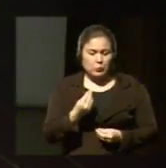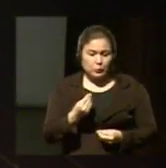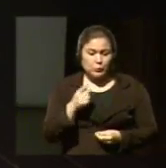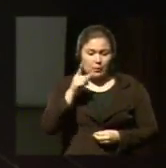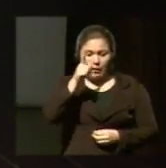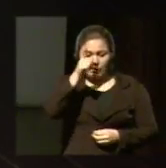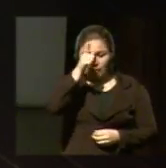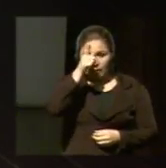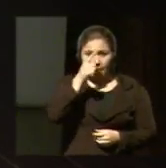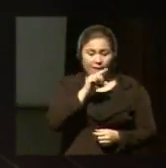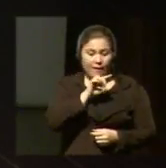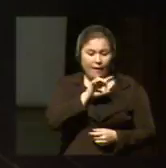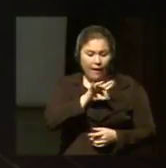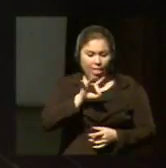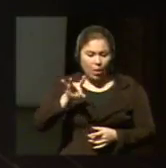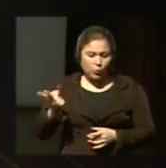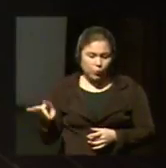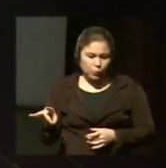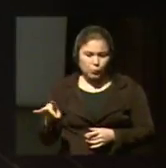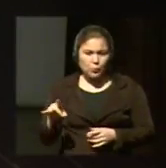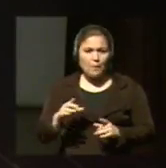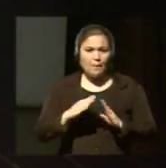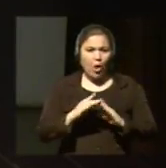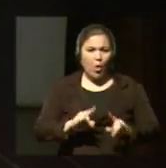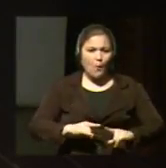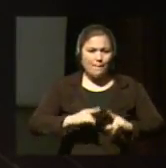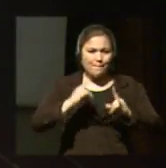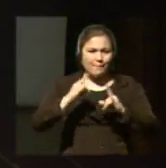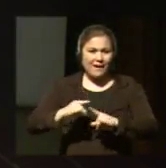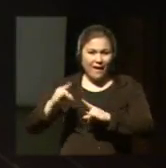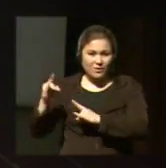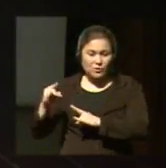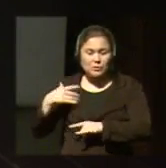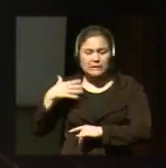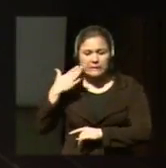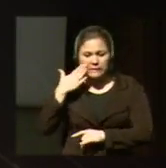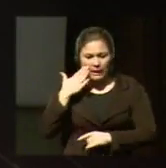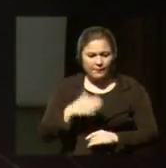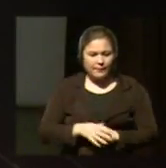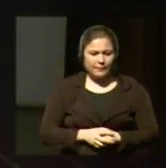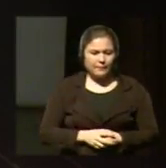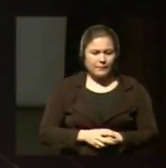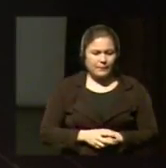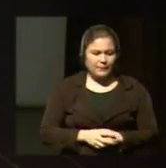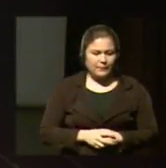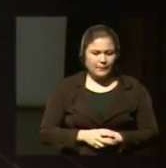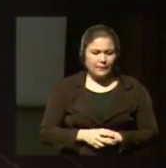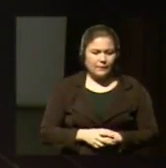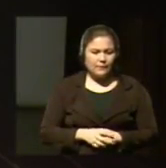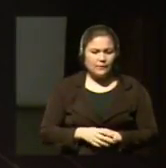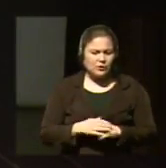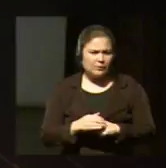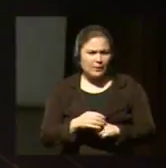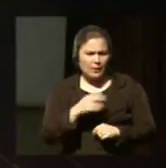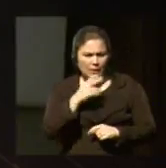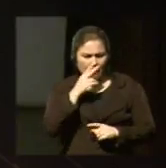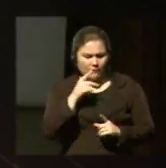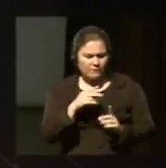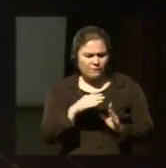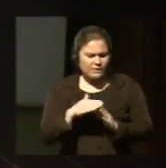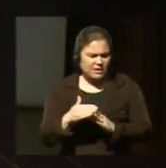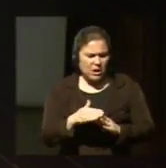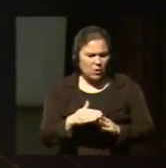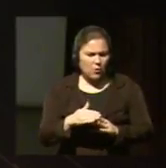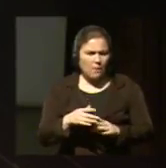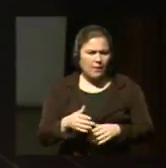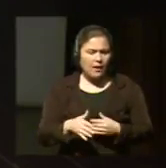Alemanha, cada um mora num prédio. A gente sabe como se chama o vizinho, mas nem não